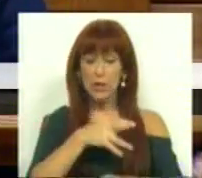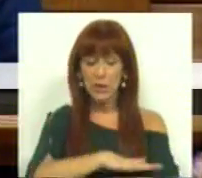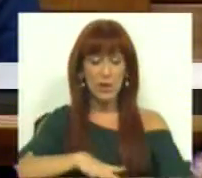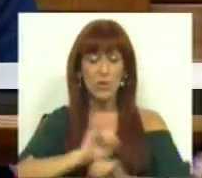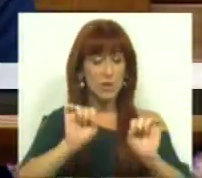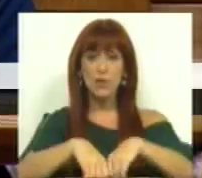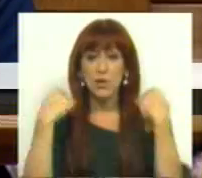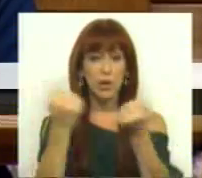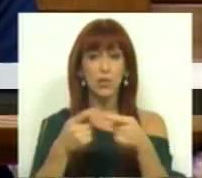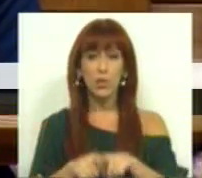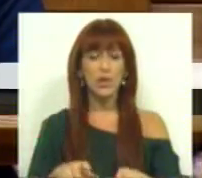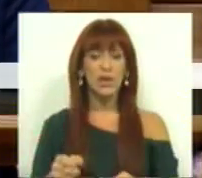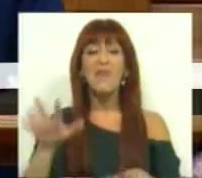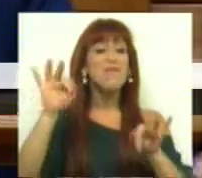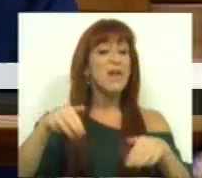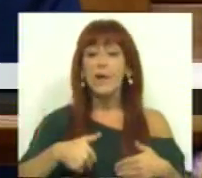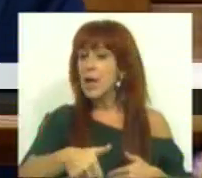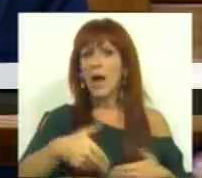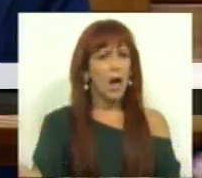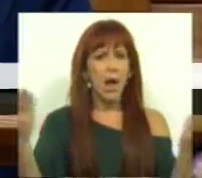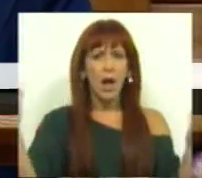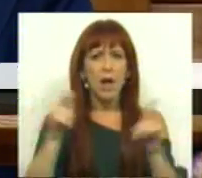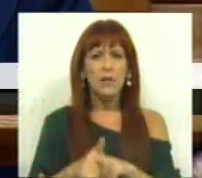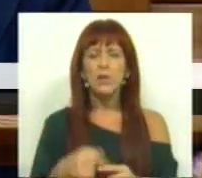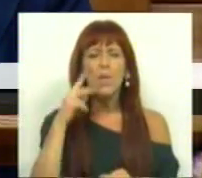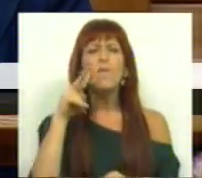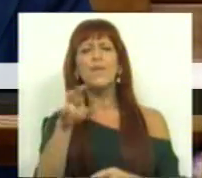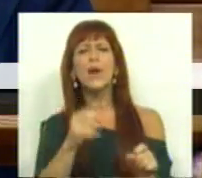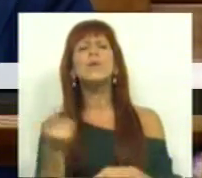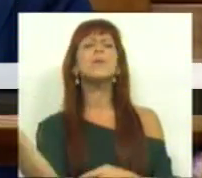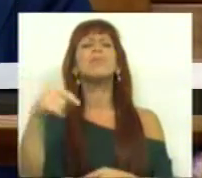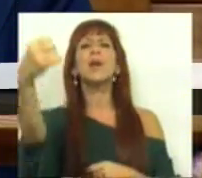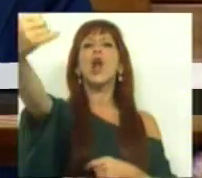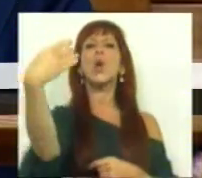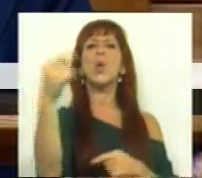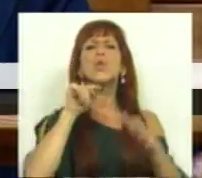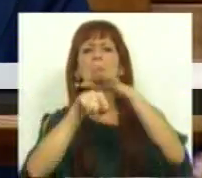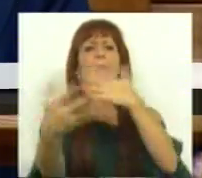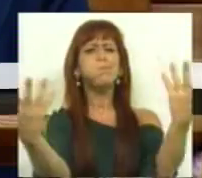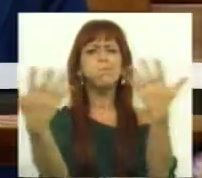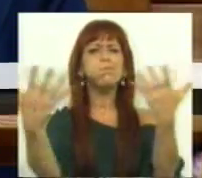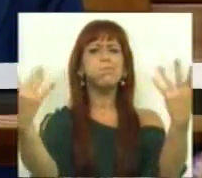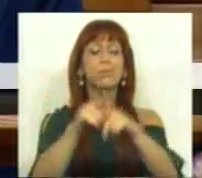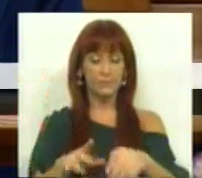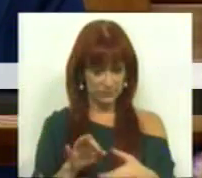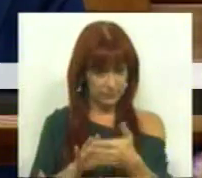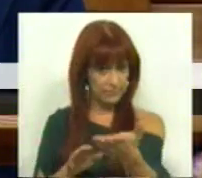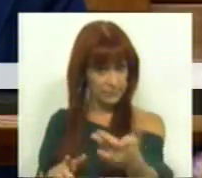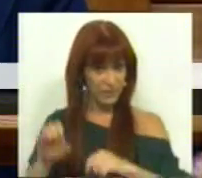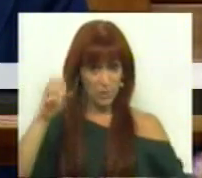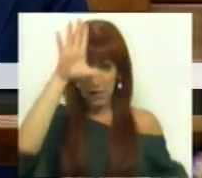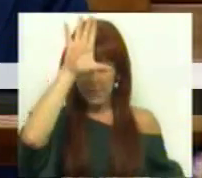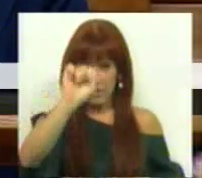calamidade social sem fim à vista, sem que se vislumbrasse a anunciada luz ao fundo do túnel. Sobre isso,